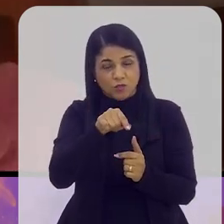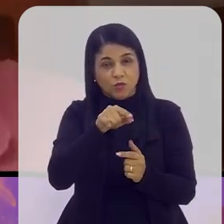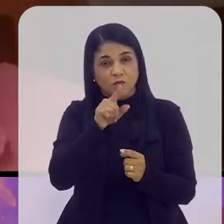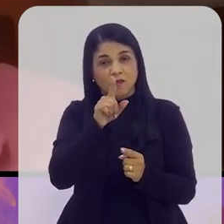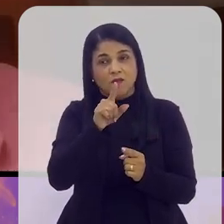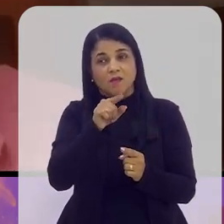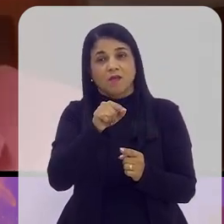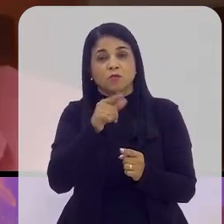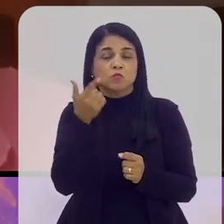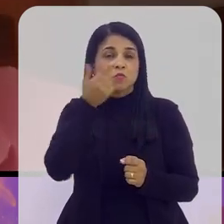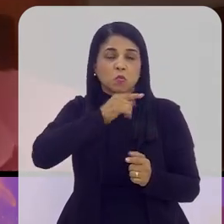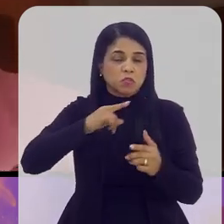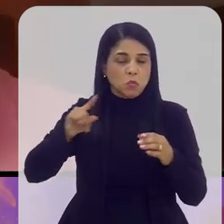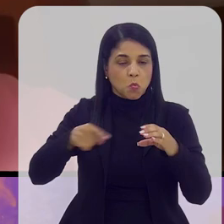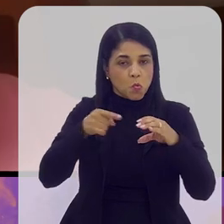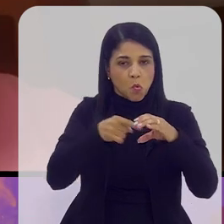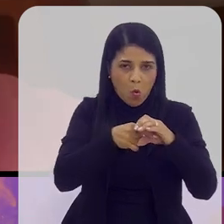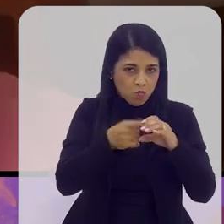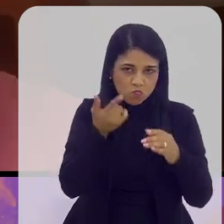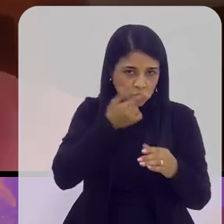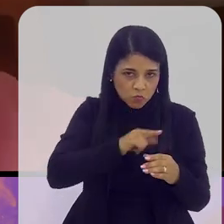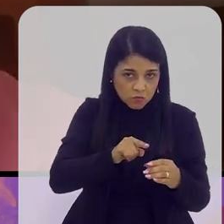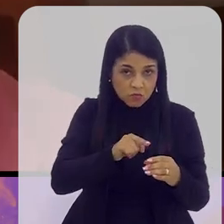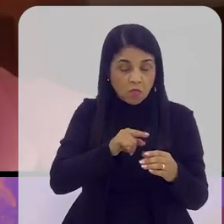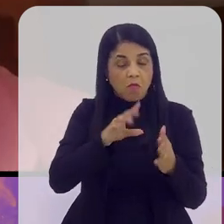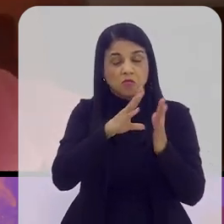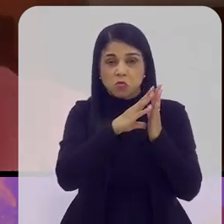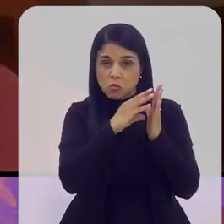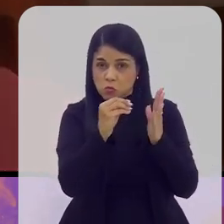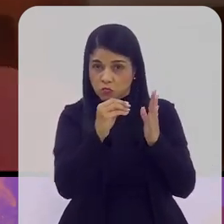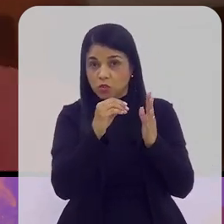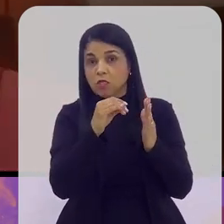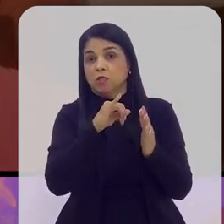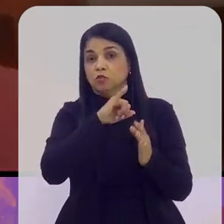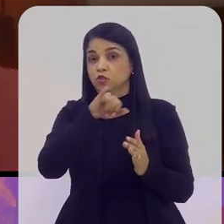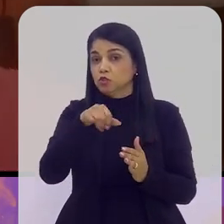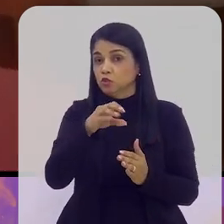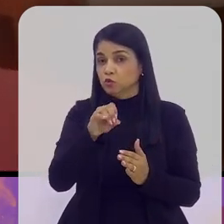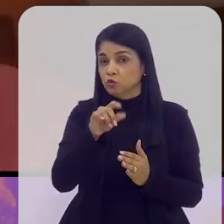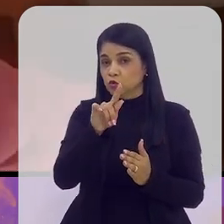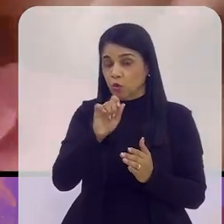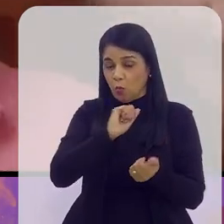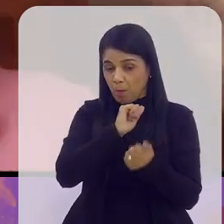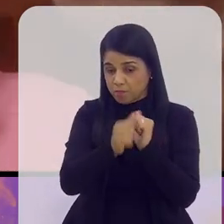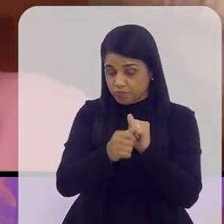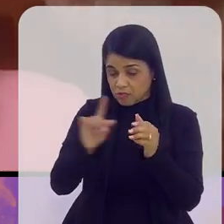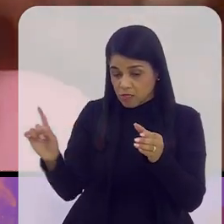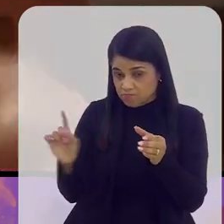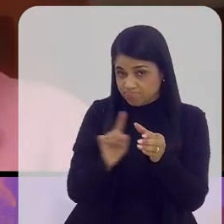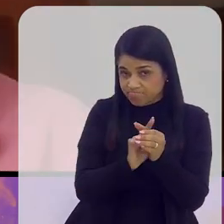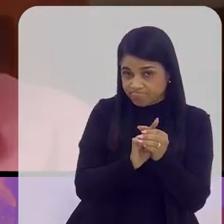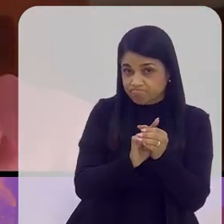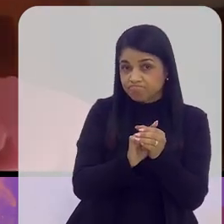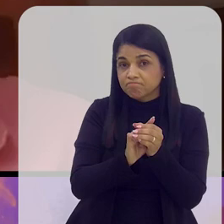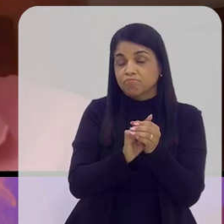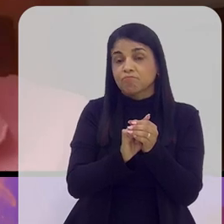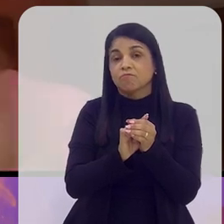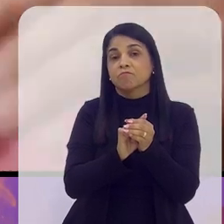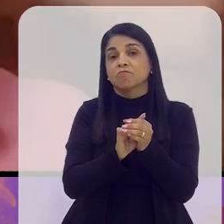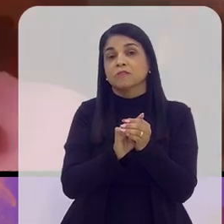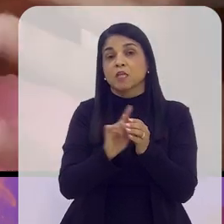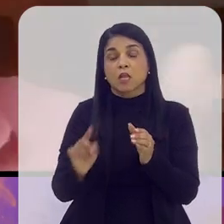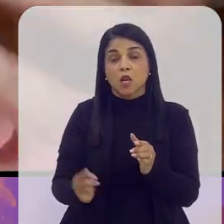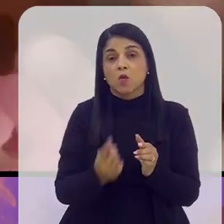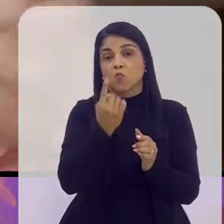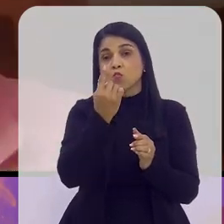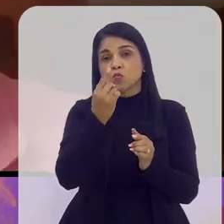fato dele, como centroavante titular, não ter feito um gol sequer. Uhum. Havia um modelo de jogo dentro do qual ele era inserido e